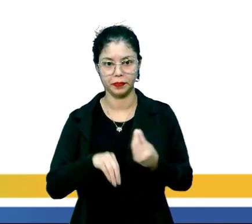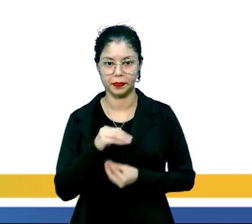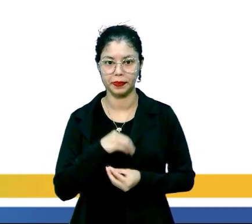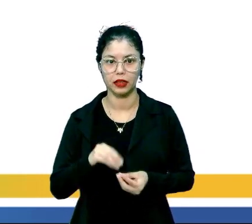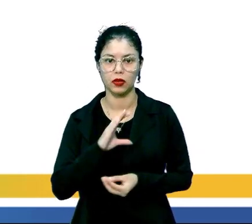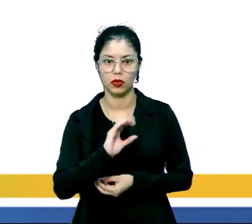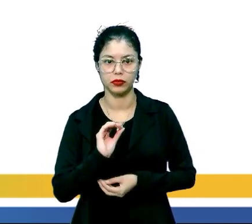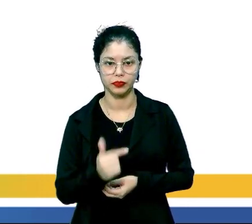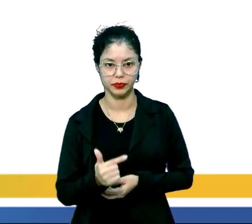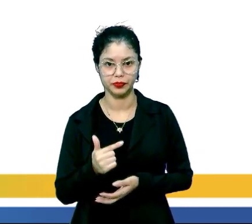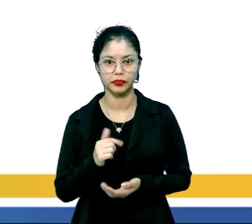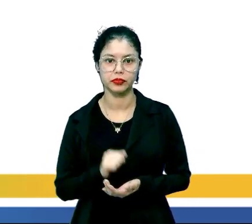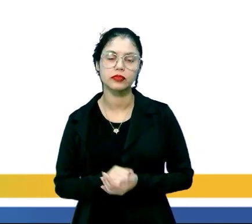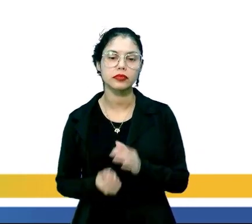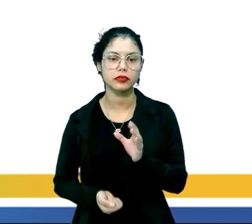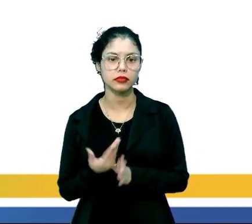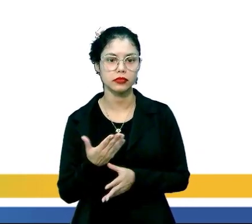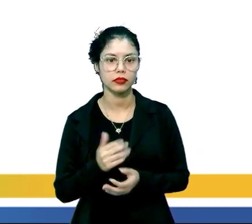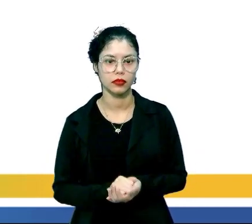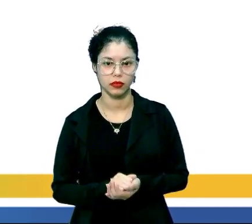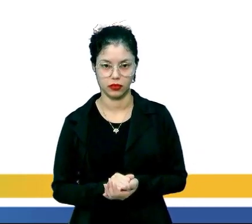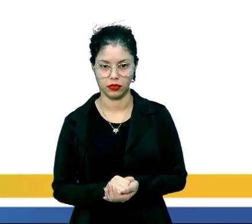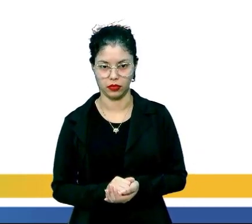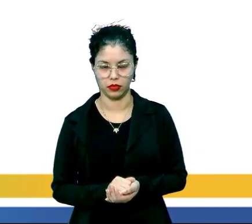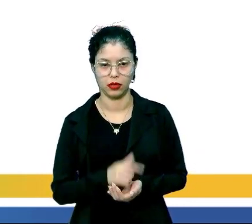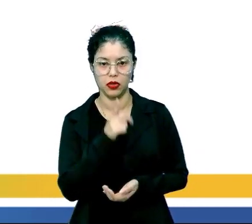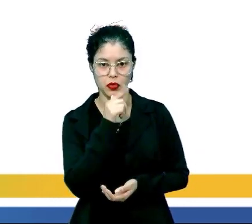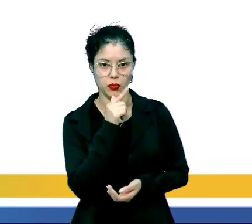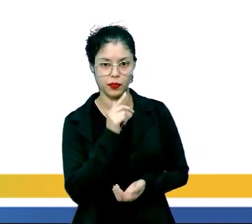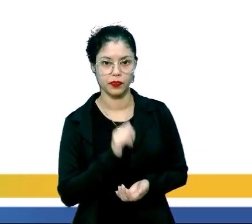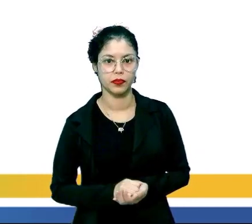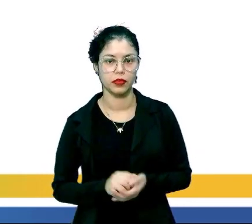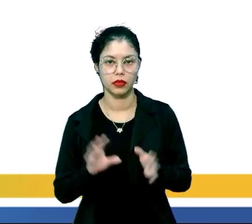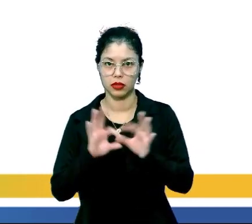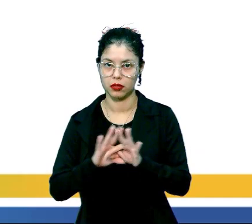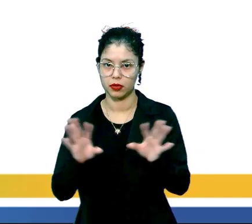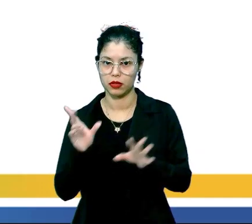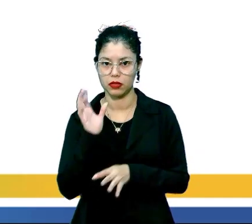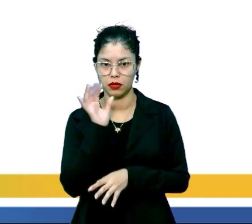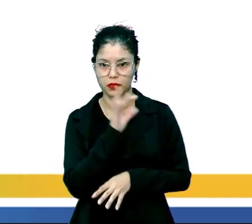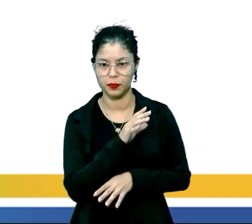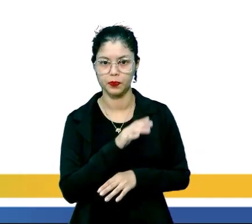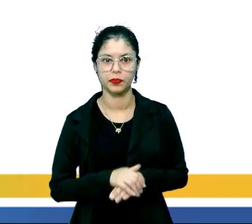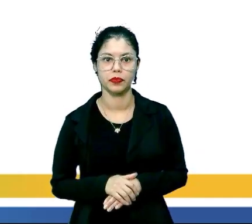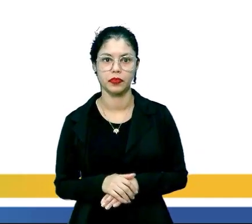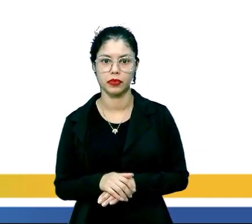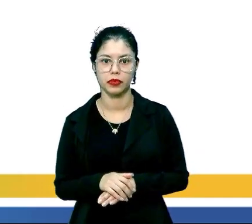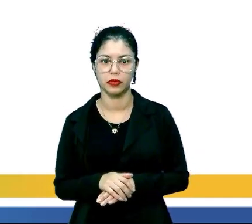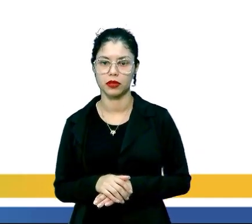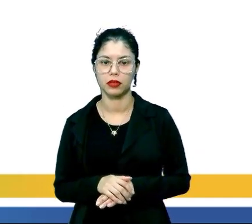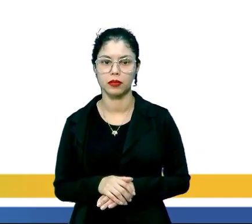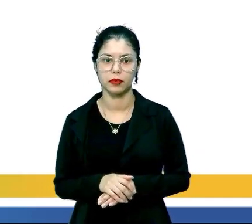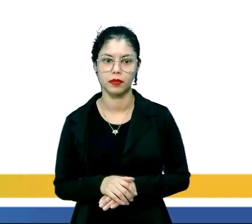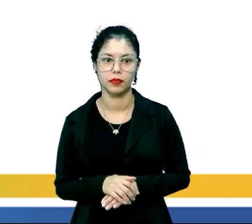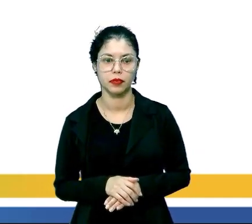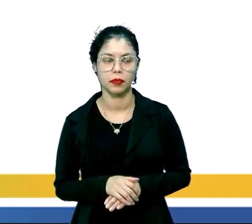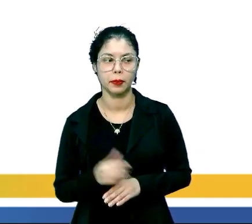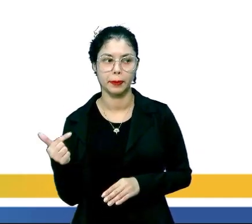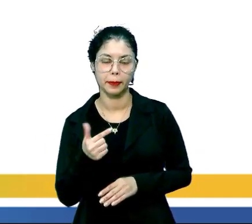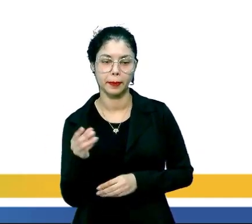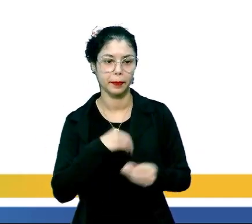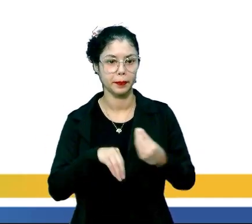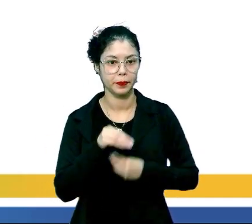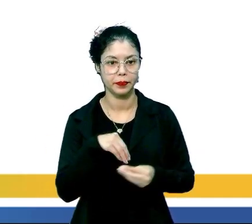com oxigênio, produzindo CO2 e vapor de água e liberando calor, né? Porque é uma reação exotérmica. A